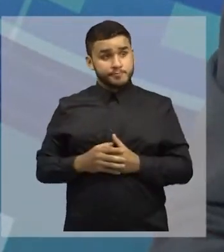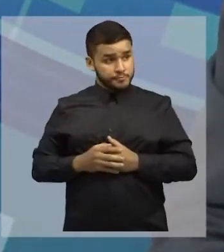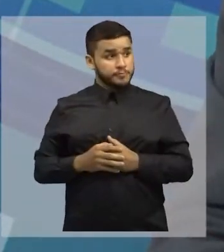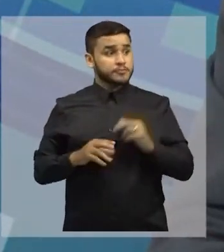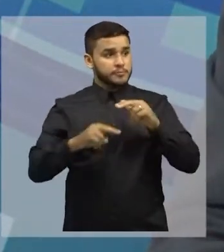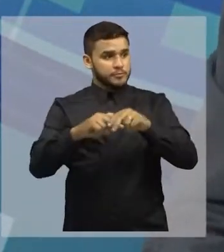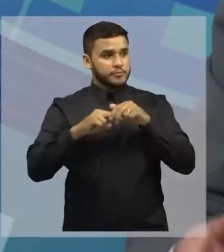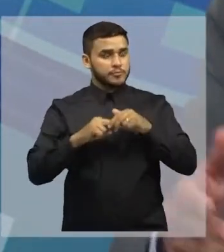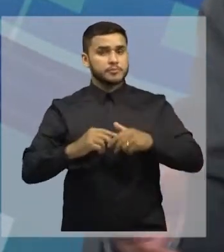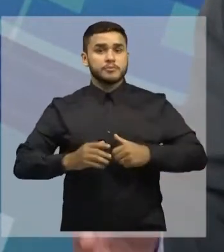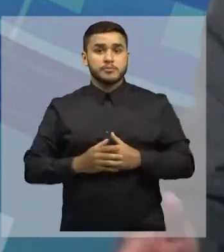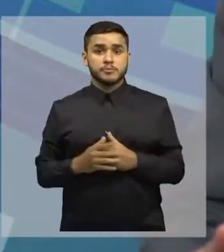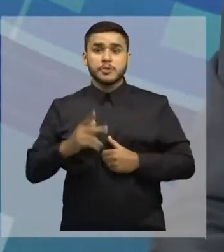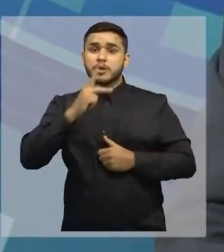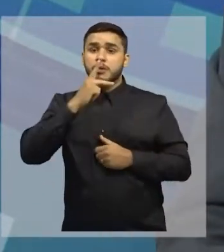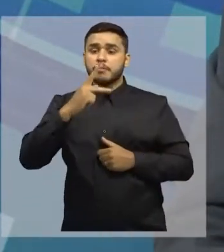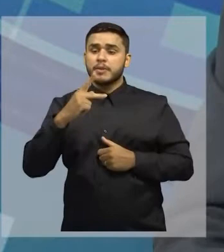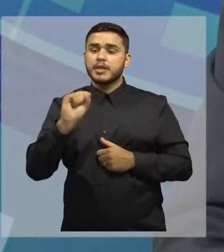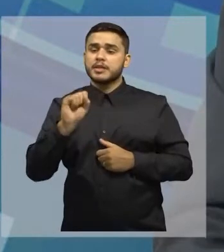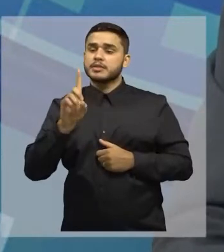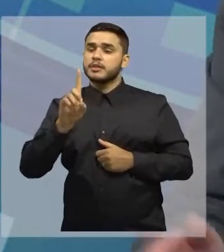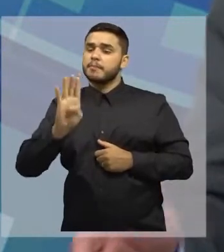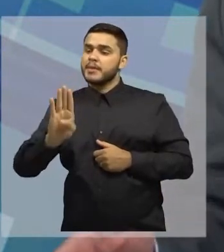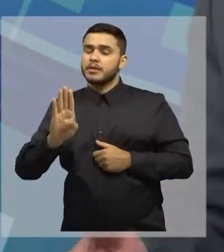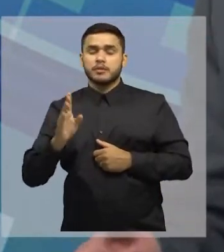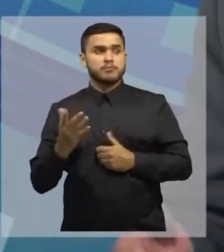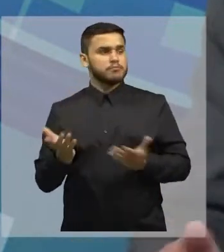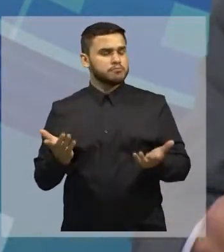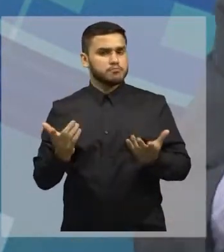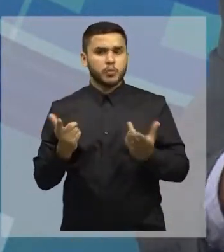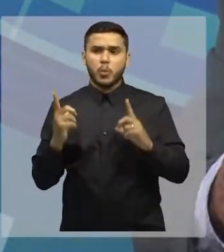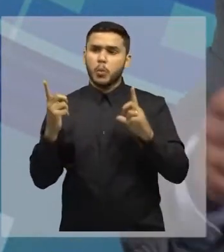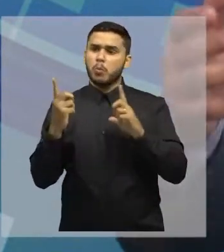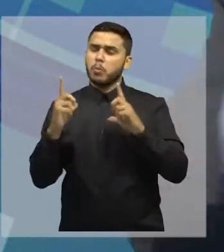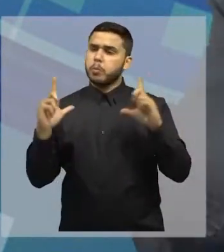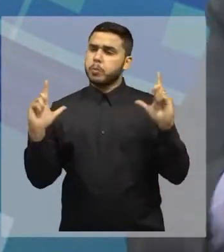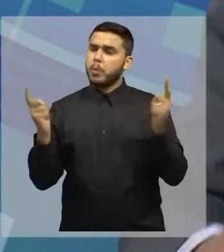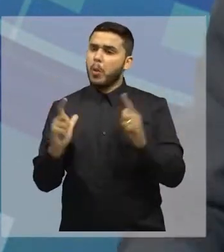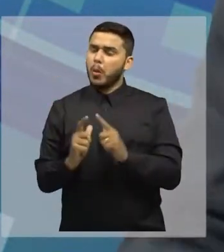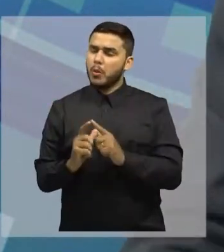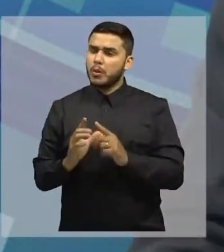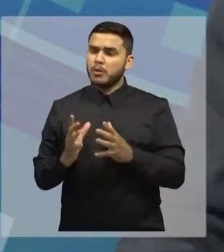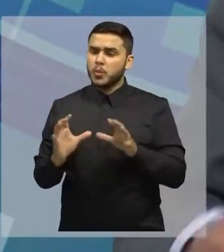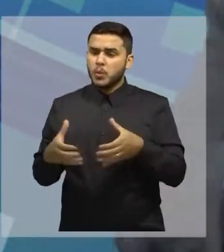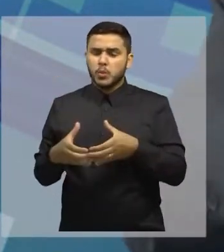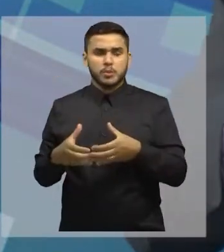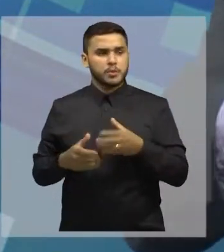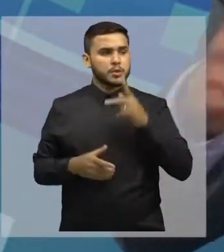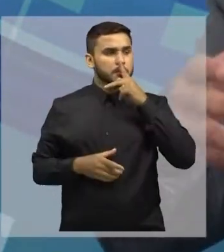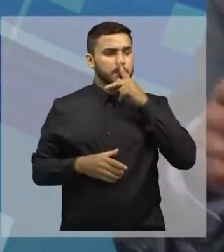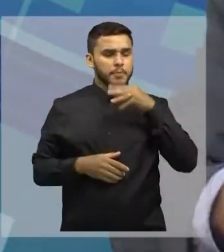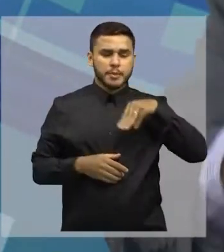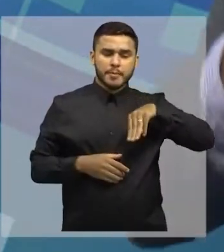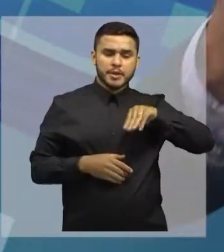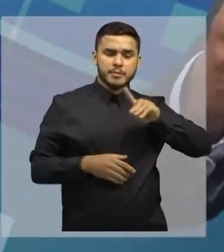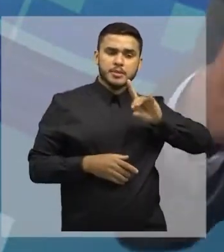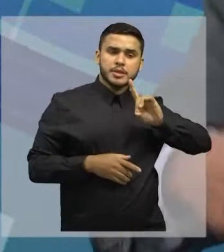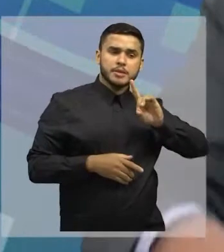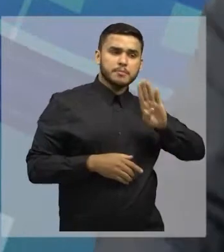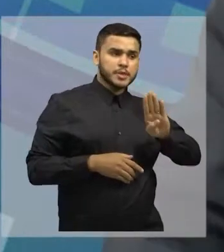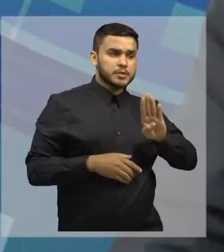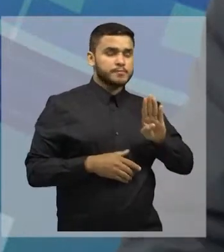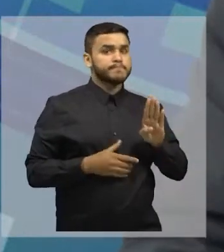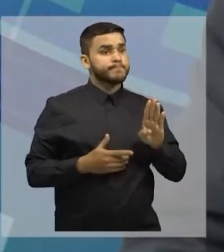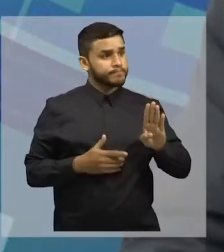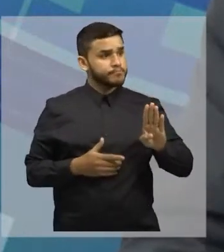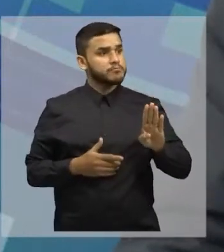PSDB, né, que praticamente minguou, mas o PMDB também, que perdeu nas últimas eleições lideranças de muito destaque, não conseguiu